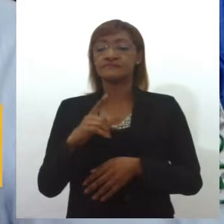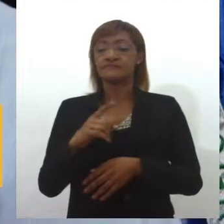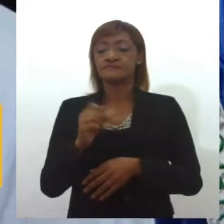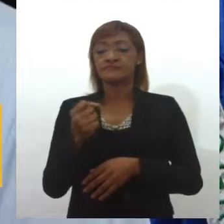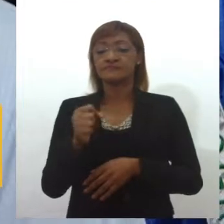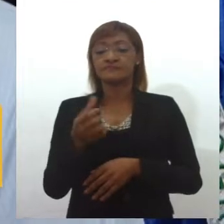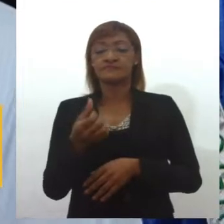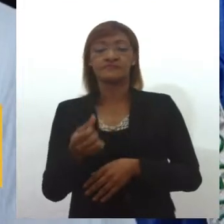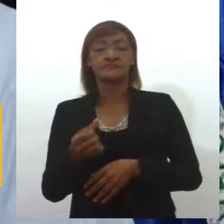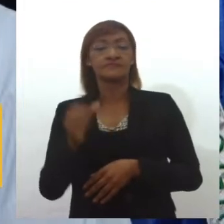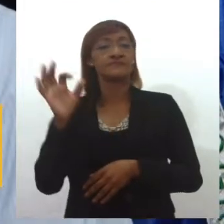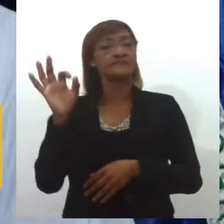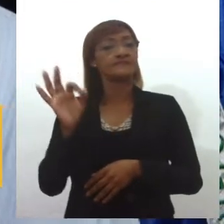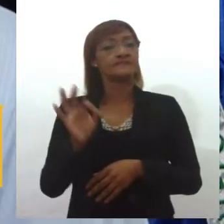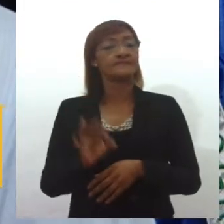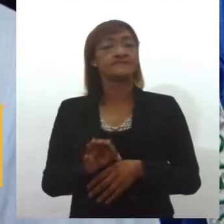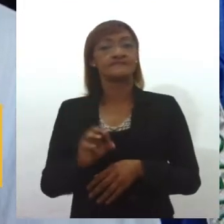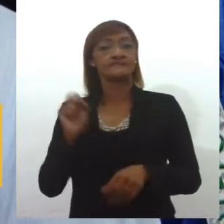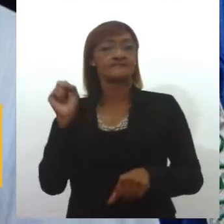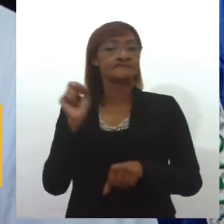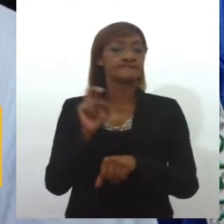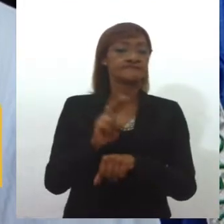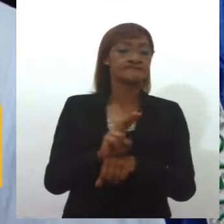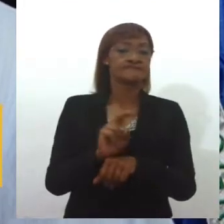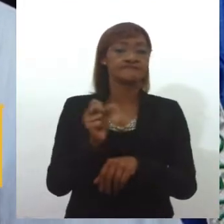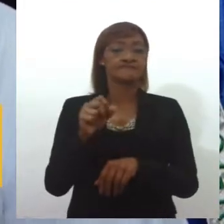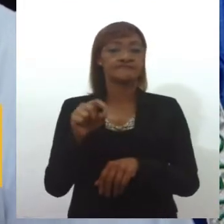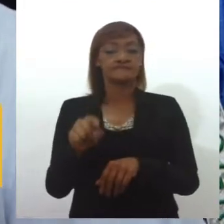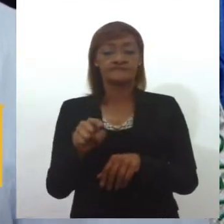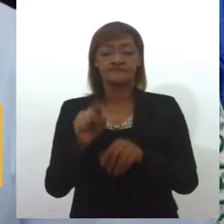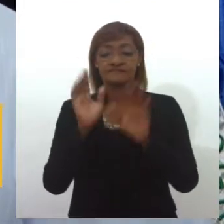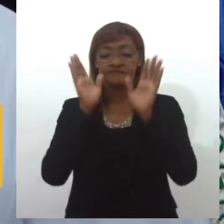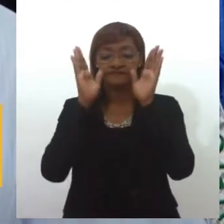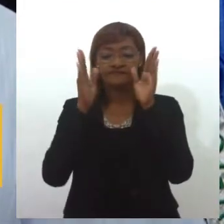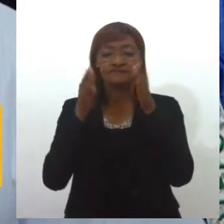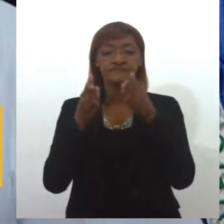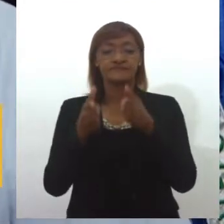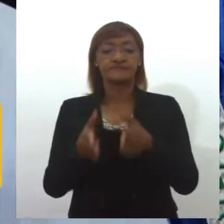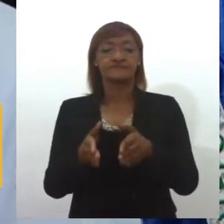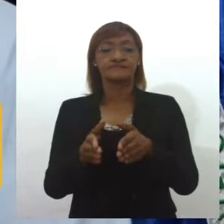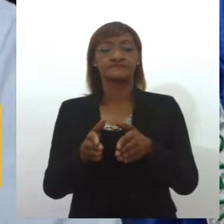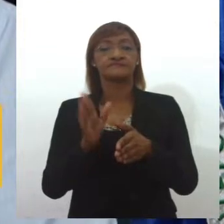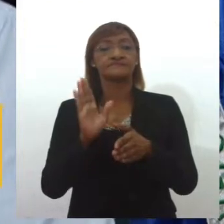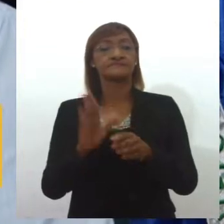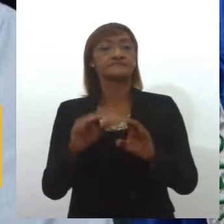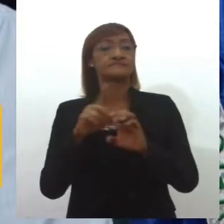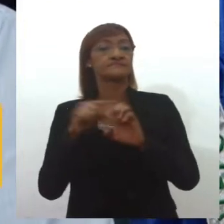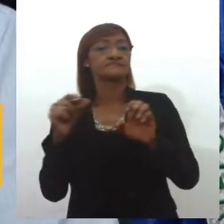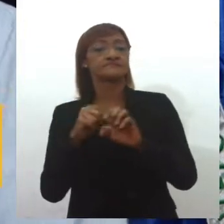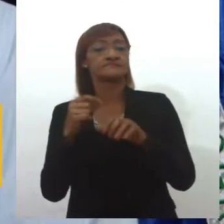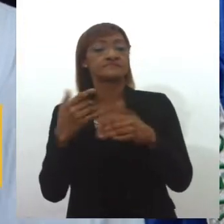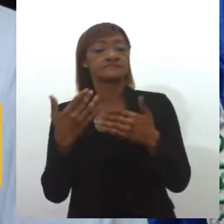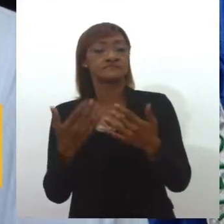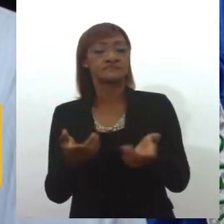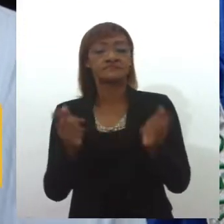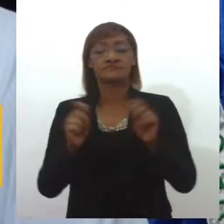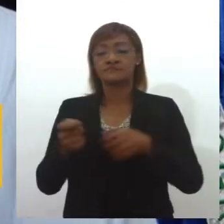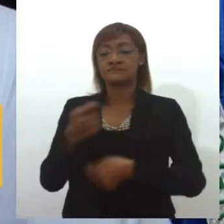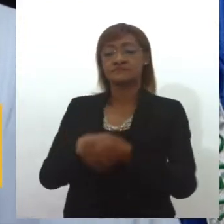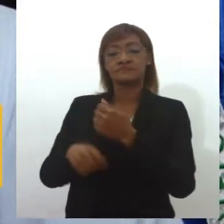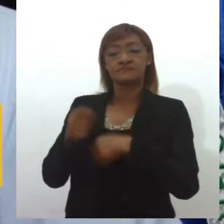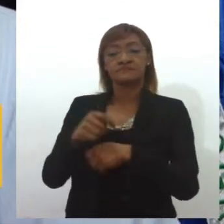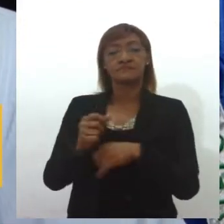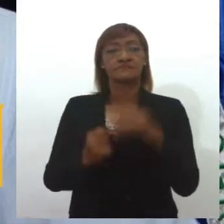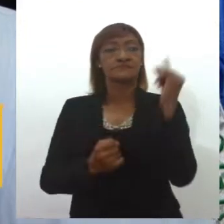o emprego de Sergipe está voltado para o micro e pequeno empreendedor, seja ele do comércio, da indústria,